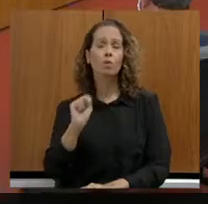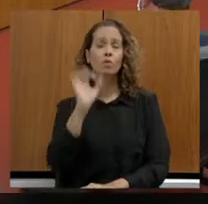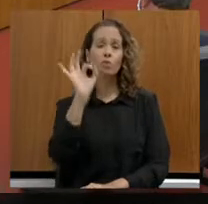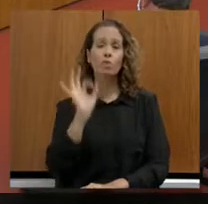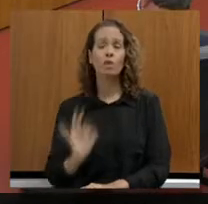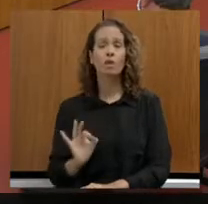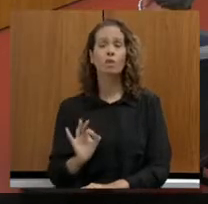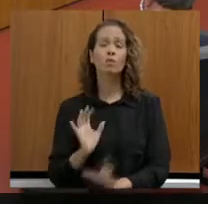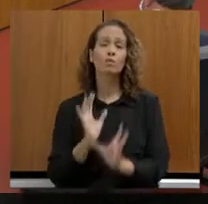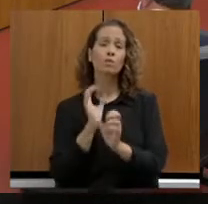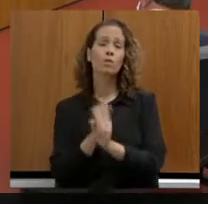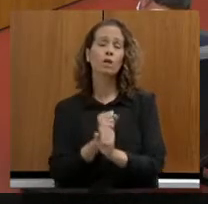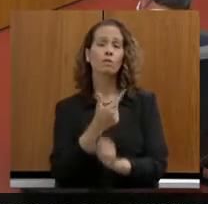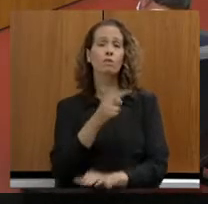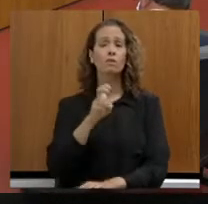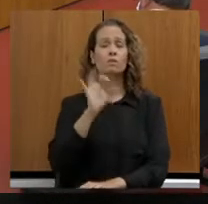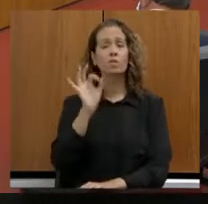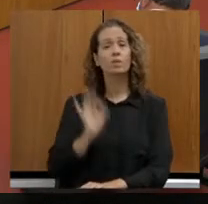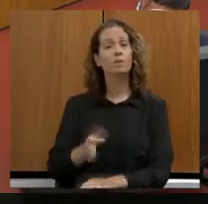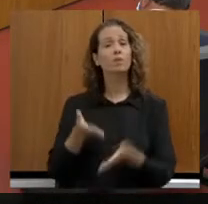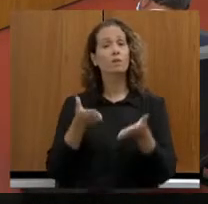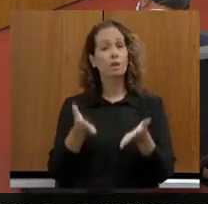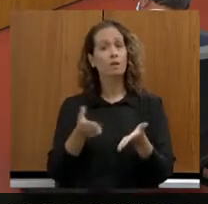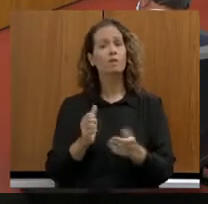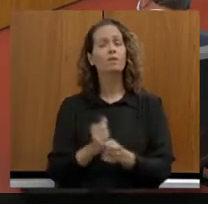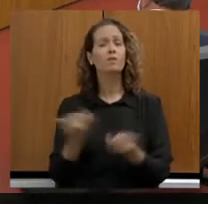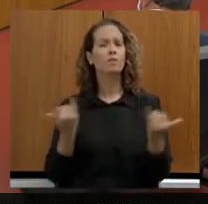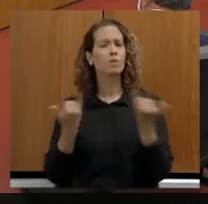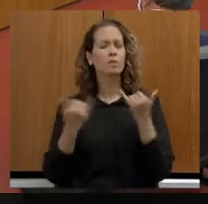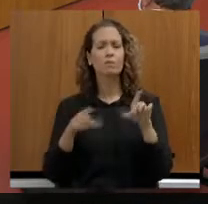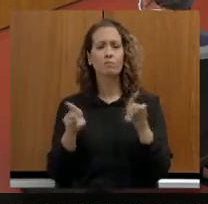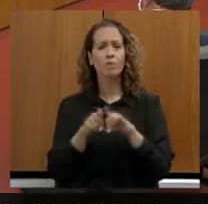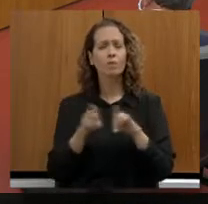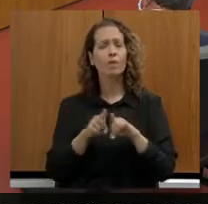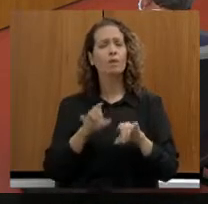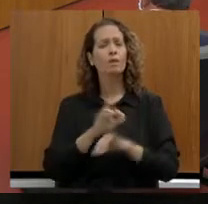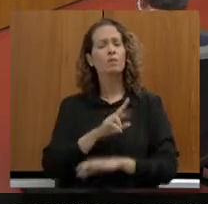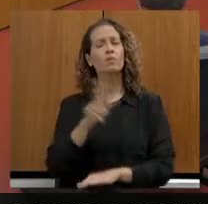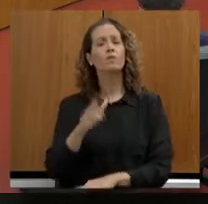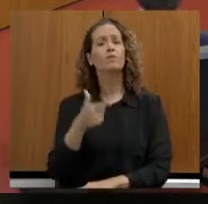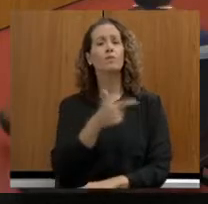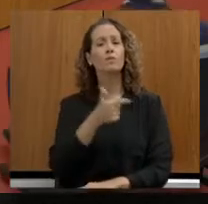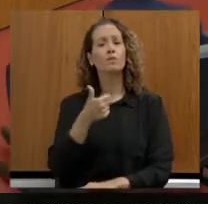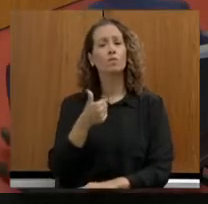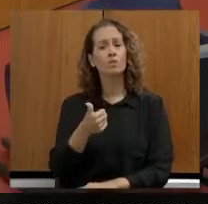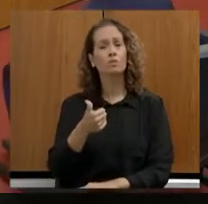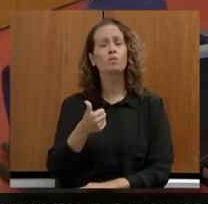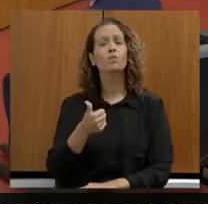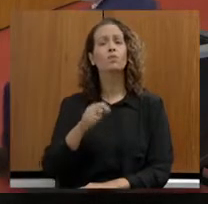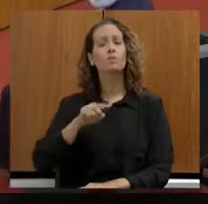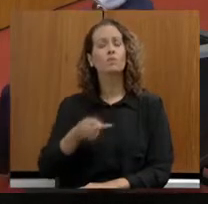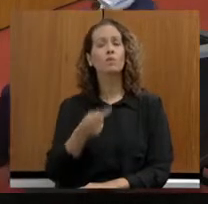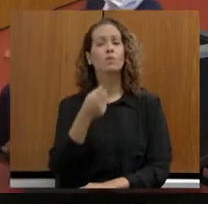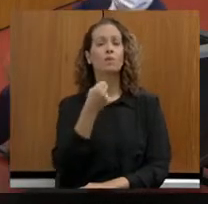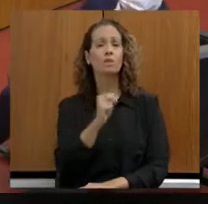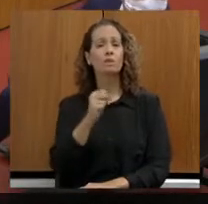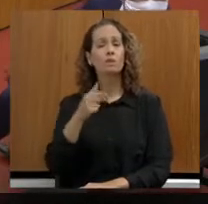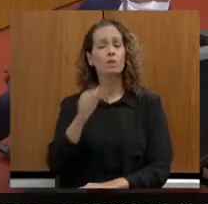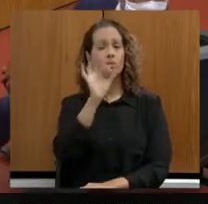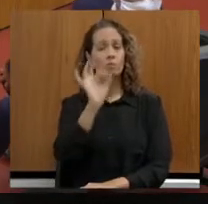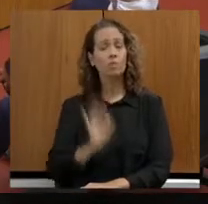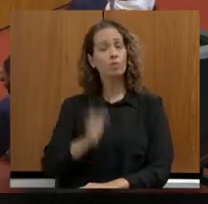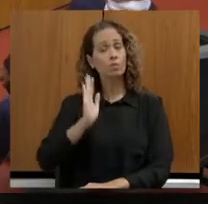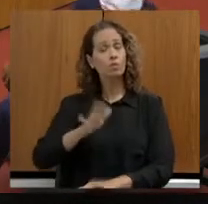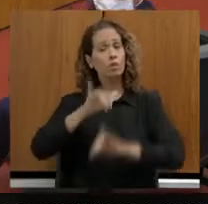25 porcento esse diário eletrônico também nos trazem informação comprimento é de 21 1,87 por cento de acordo